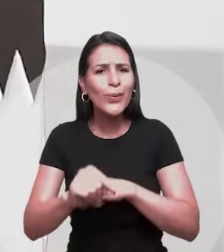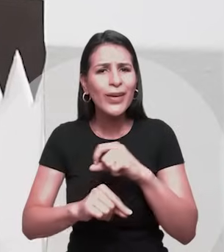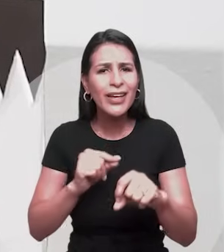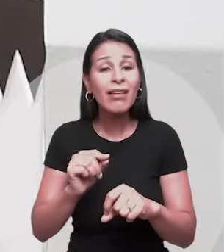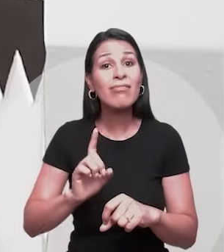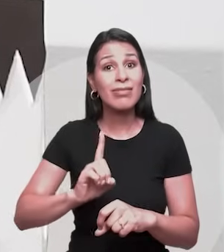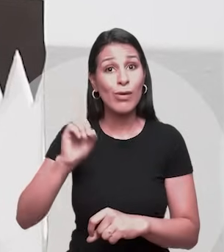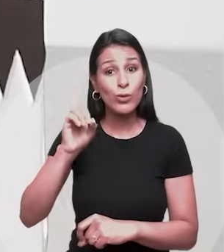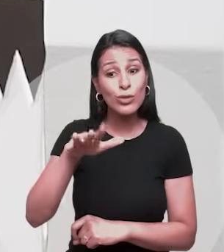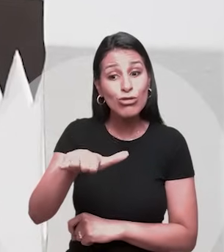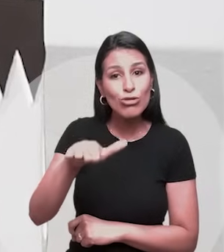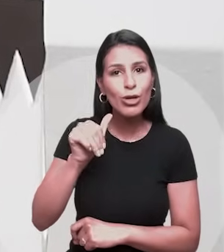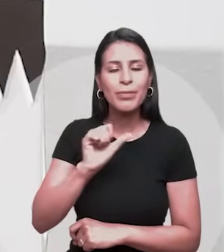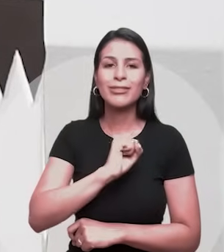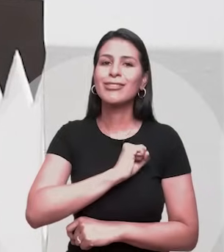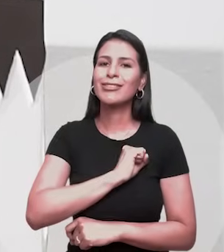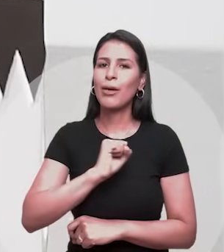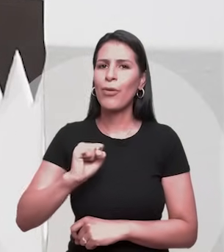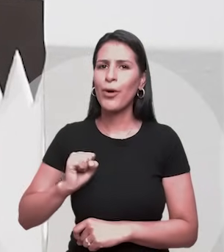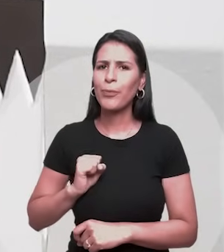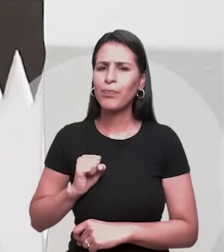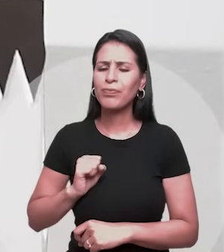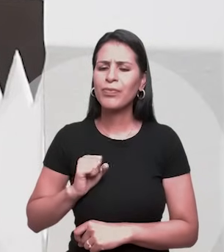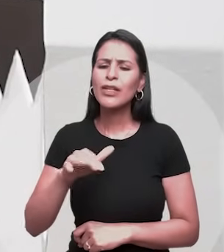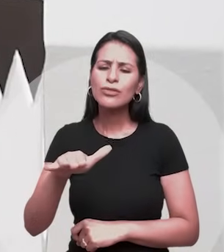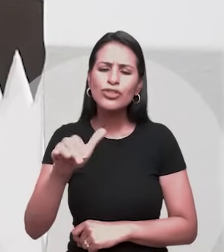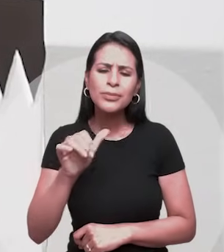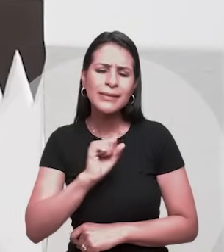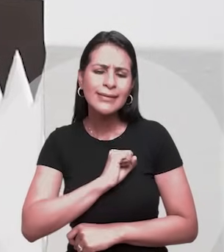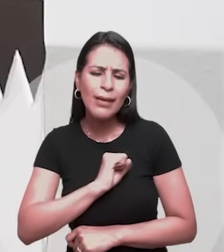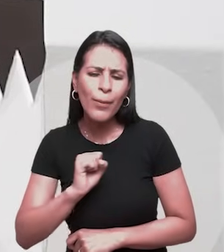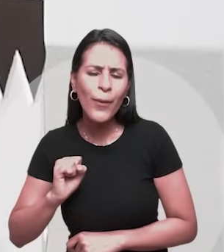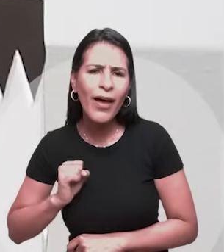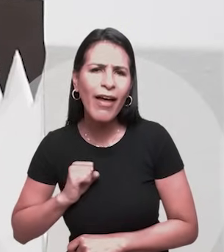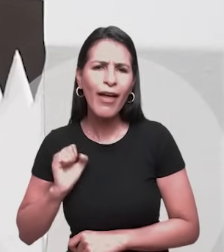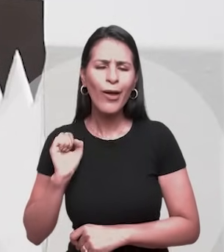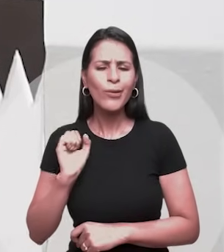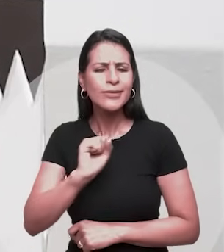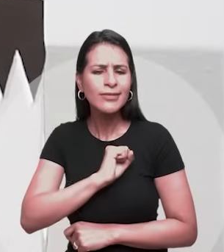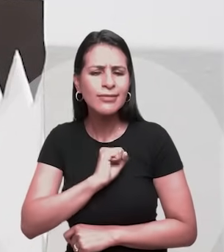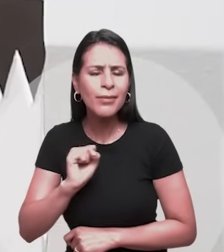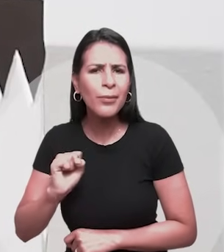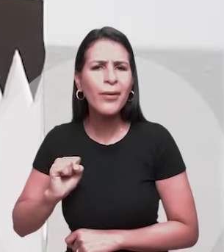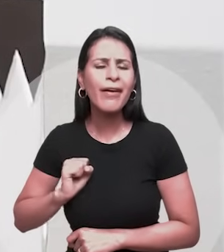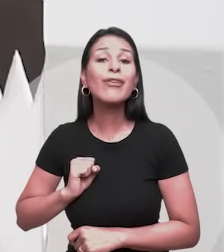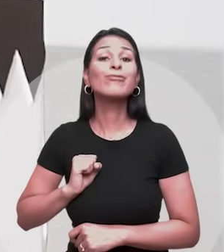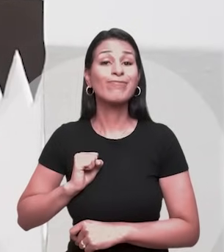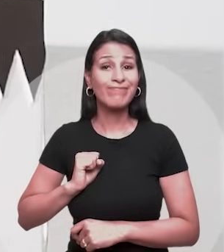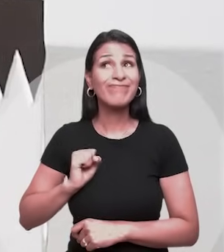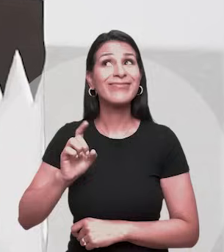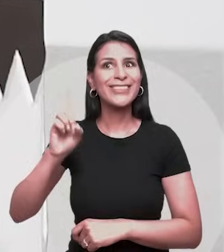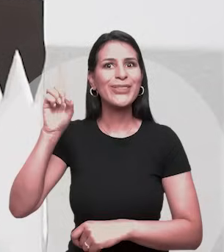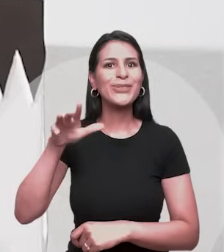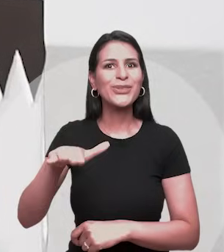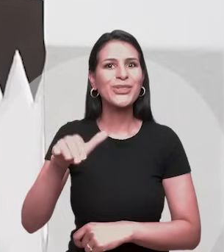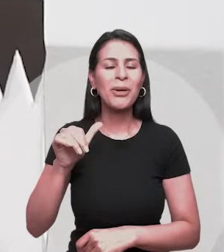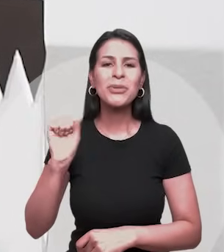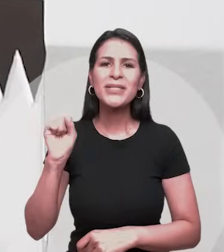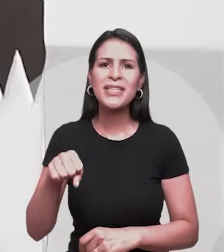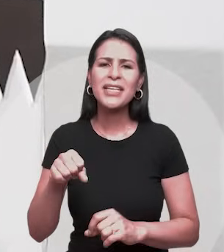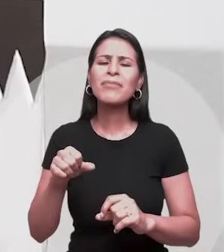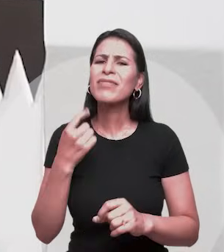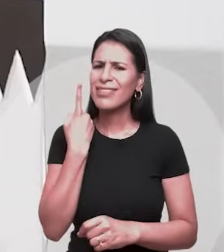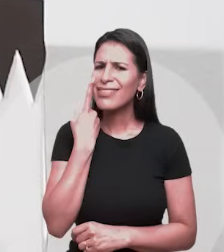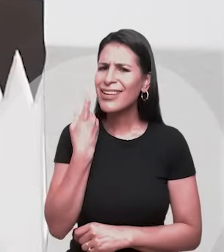Samuel. Samuel, Samuel, chama o Senhor. É interessante que Deus o